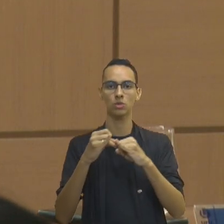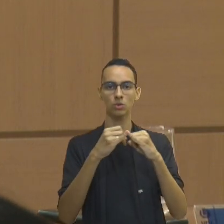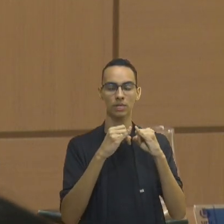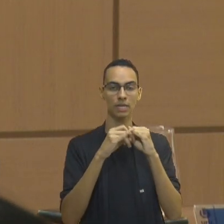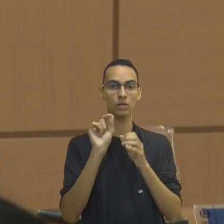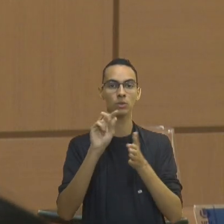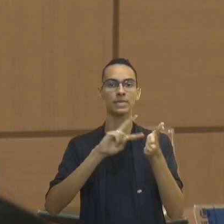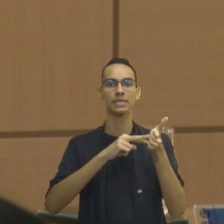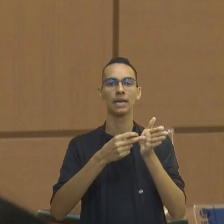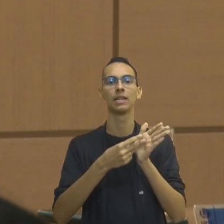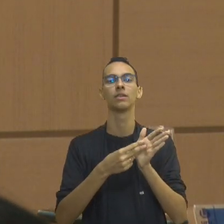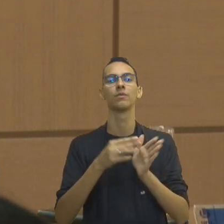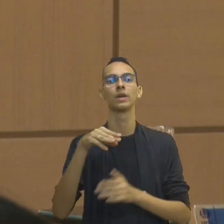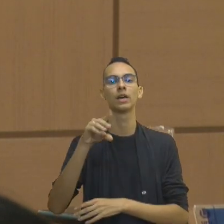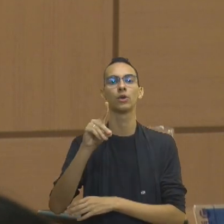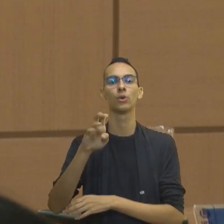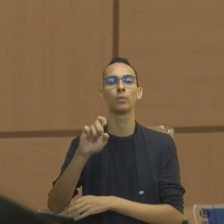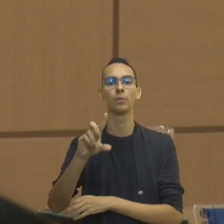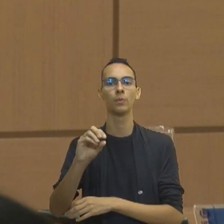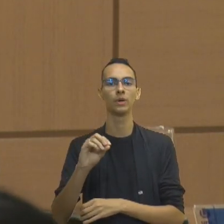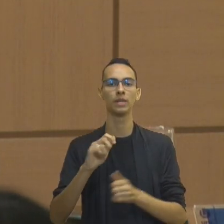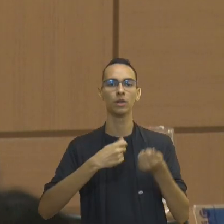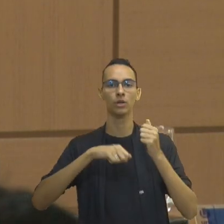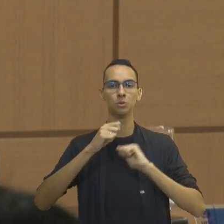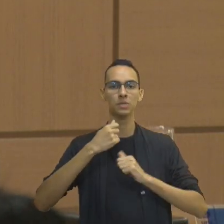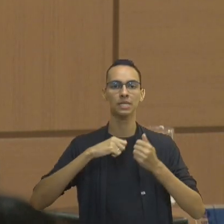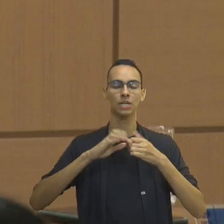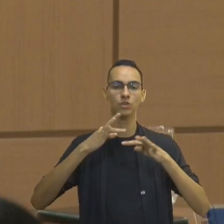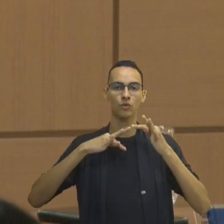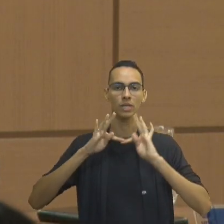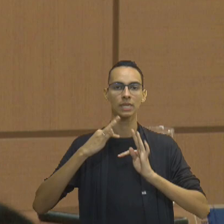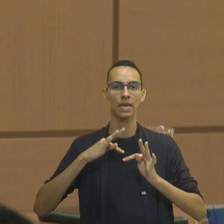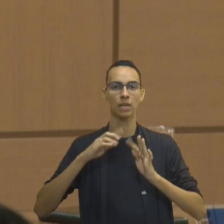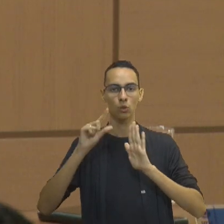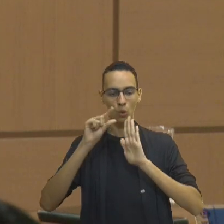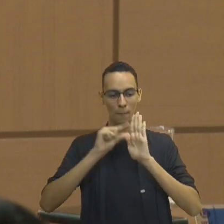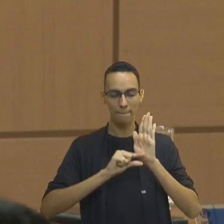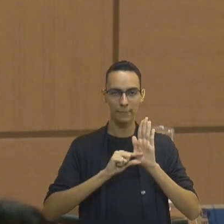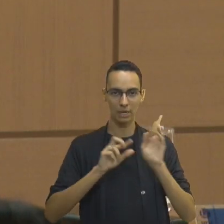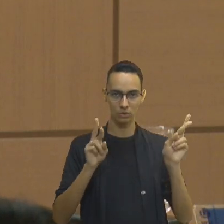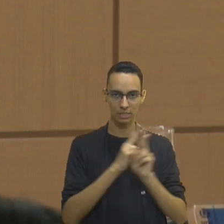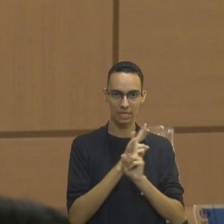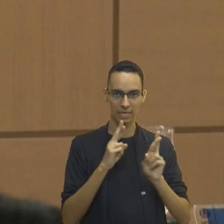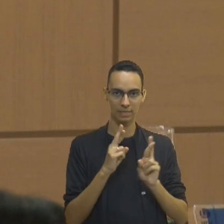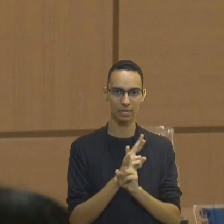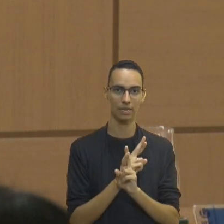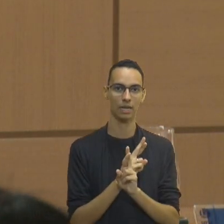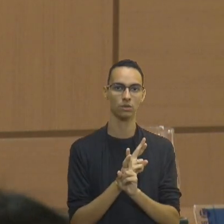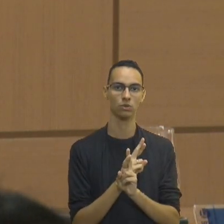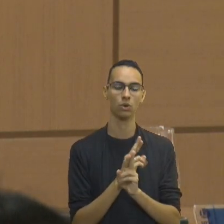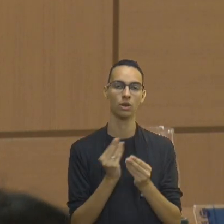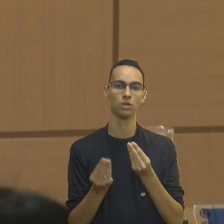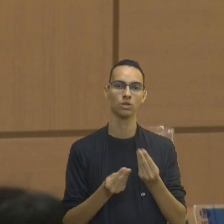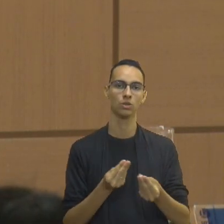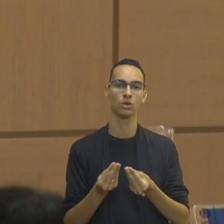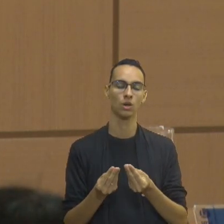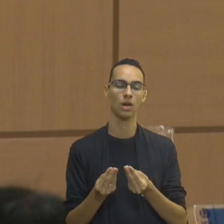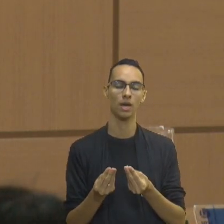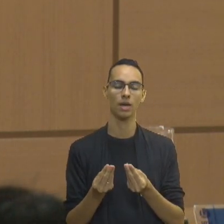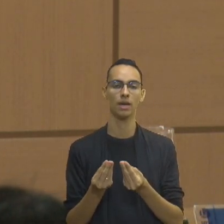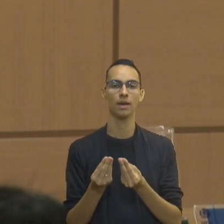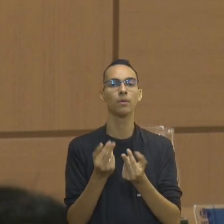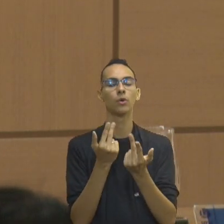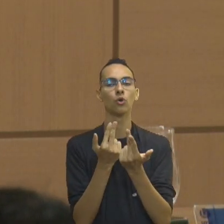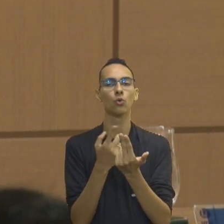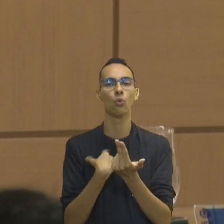significa ter um modelo administrativo mais técnico, né? E menos das relações como historicamente